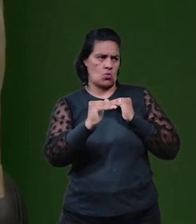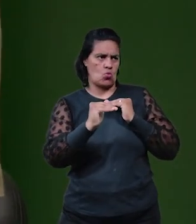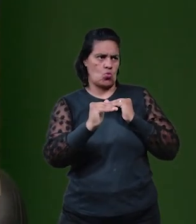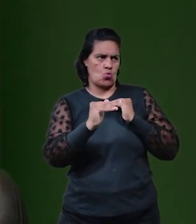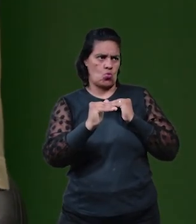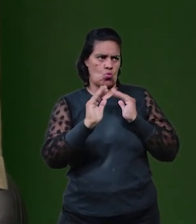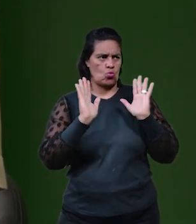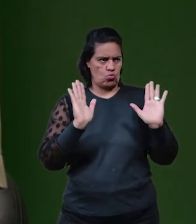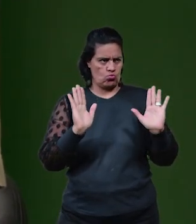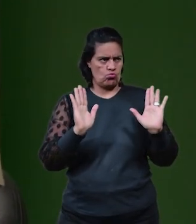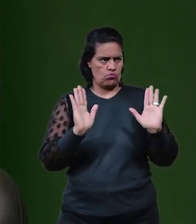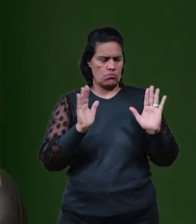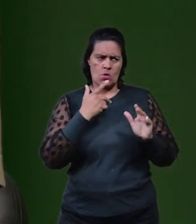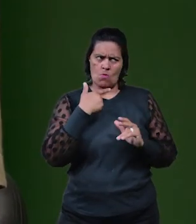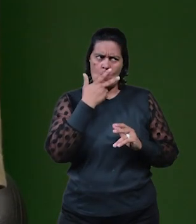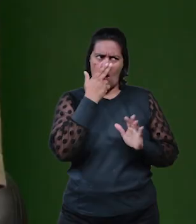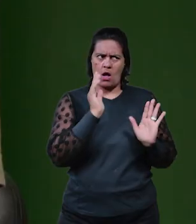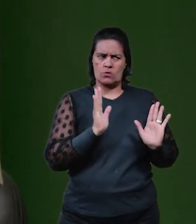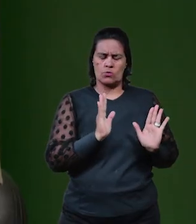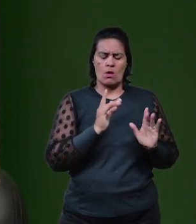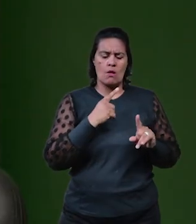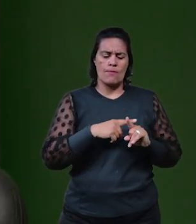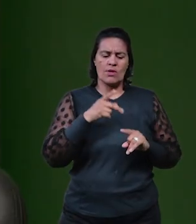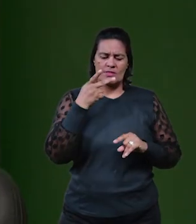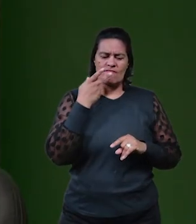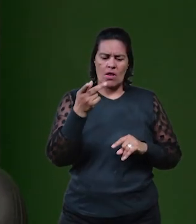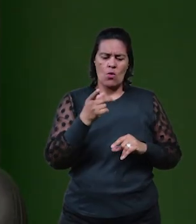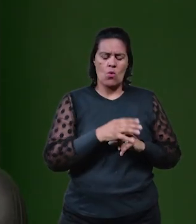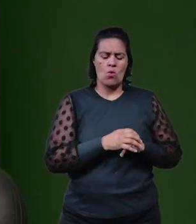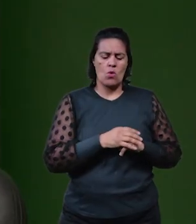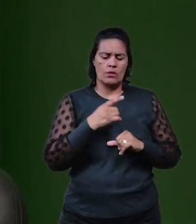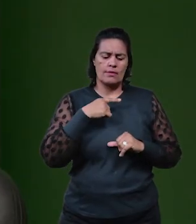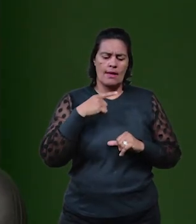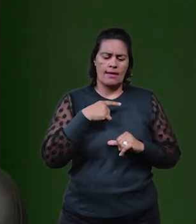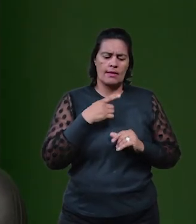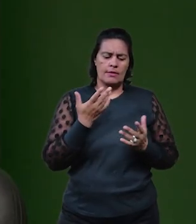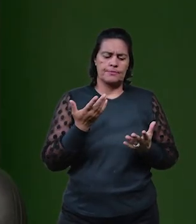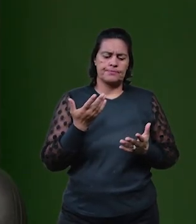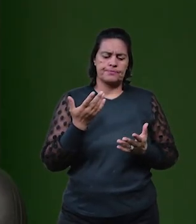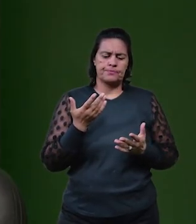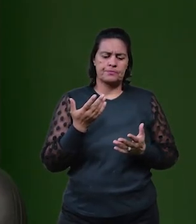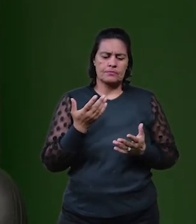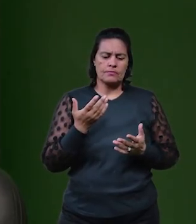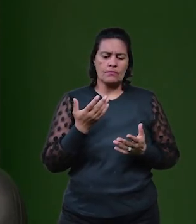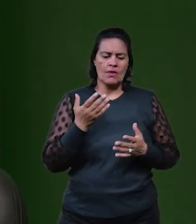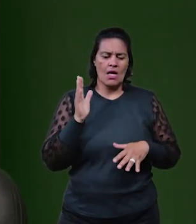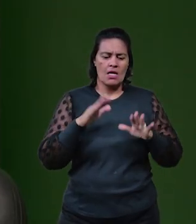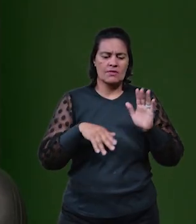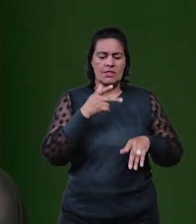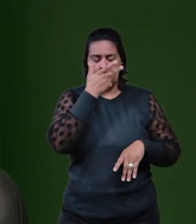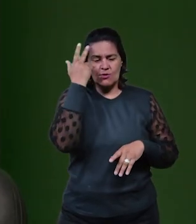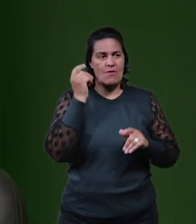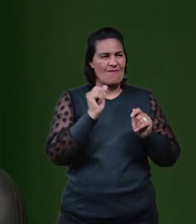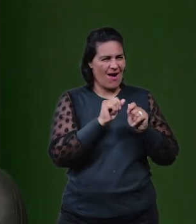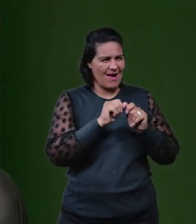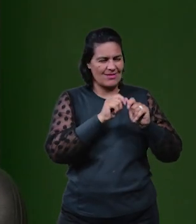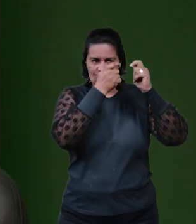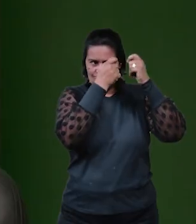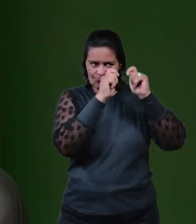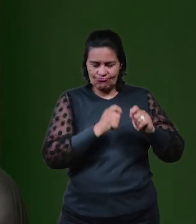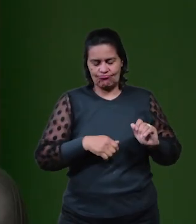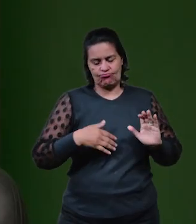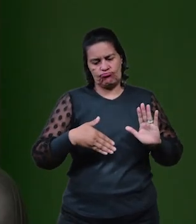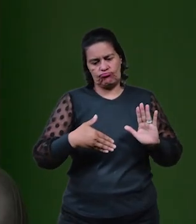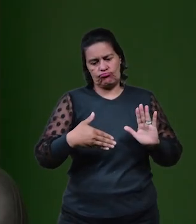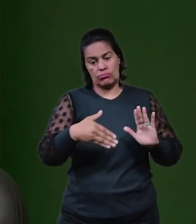assim, como você falou, tem muitas pessoas que pulam de uma trança para outra sem mais nem menos, e isso pode assim